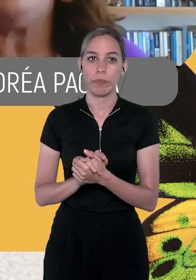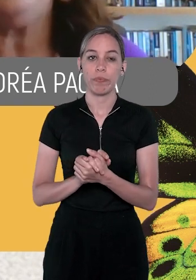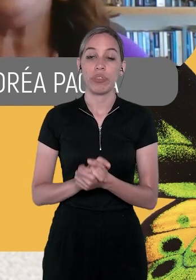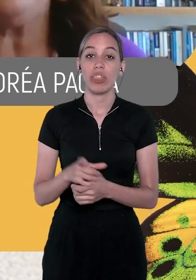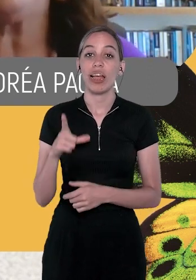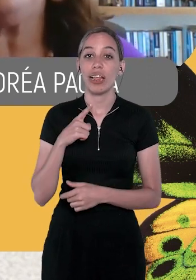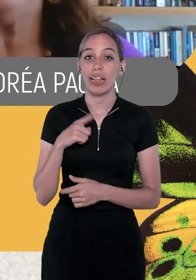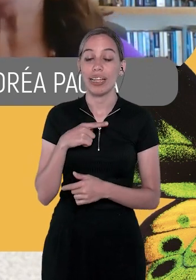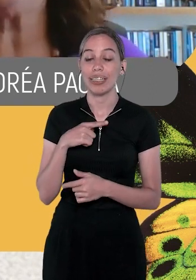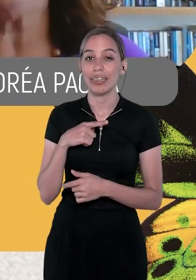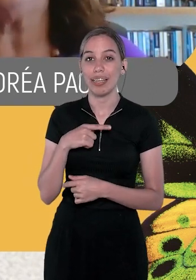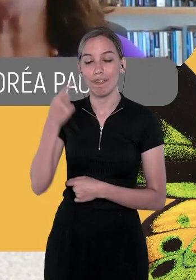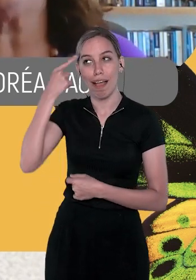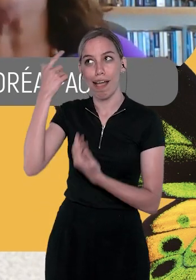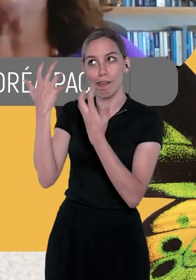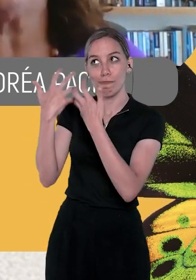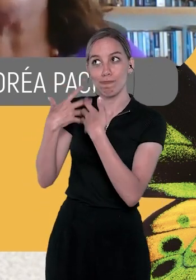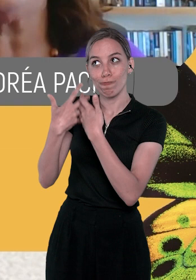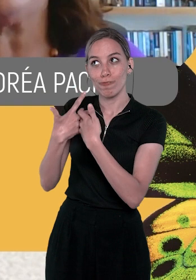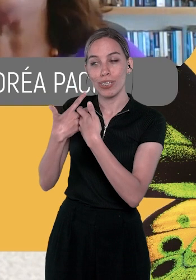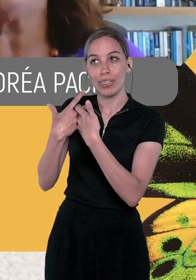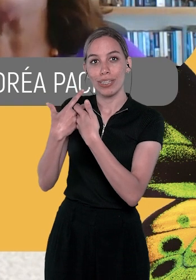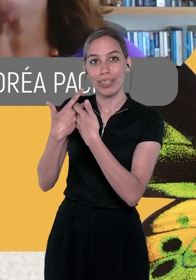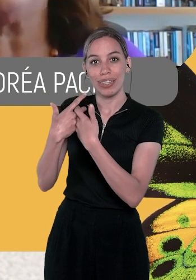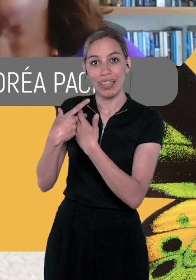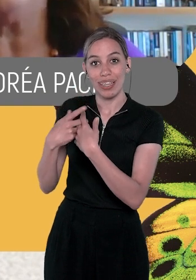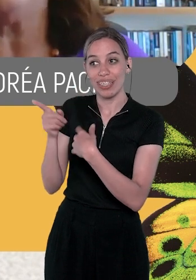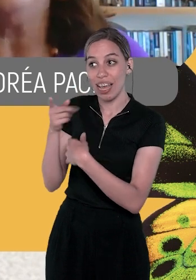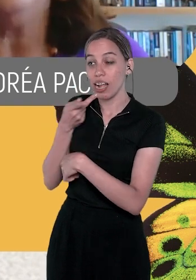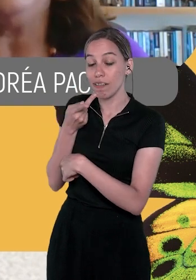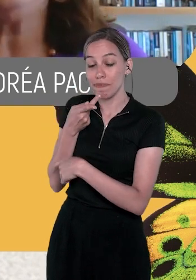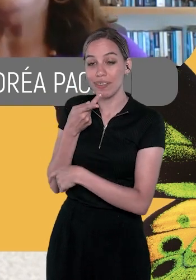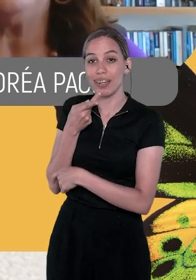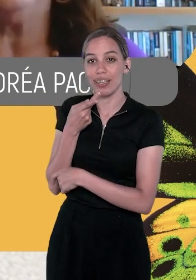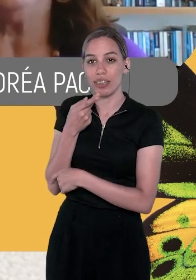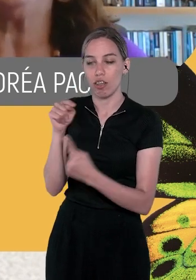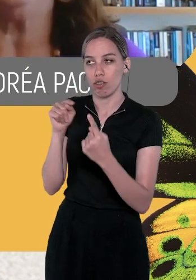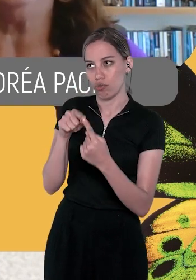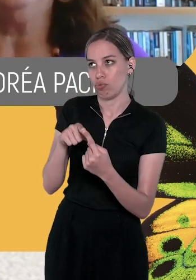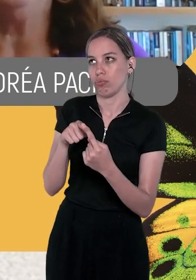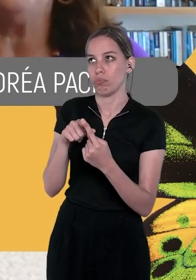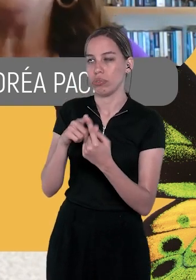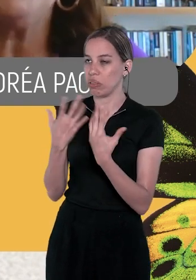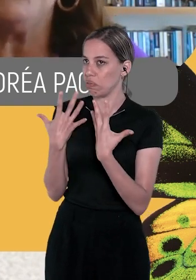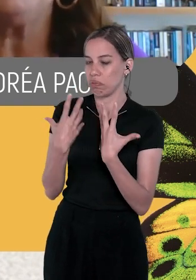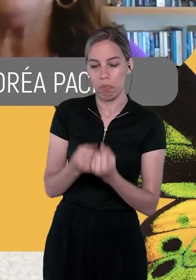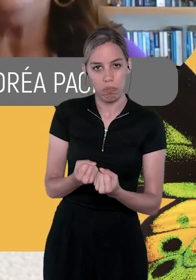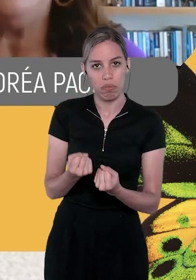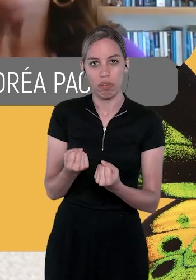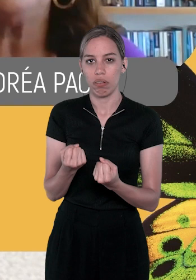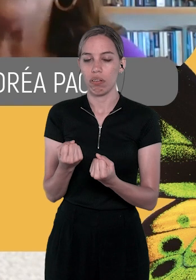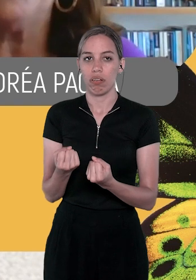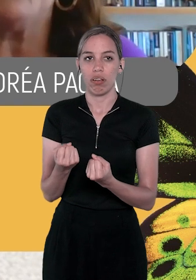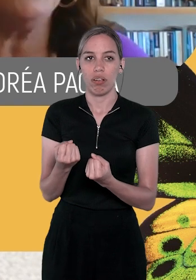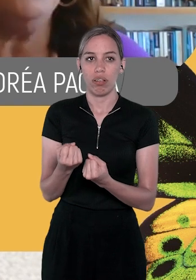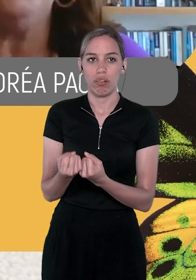e já refletiam essas mudanças que o Sérgio traz nessa sociedade. A intolerância, o confronto, a